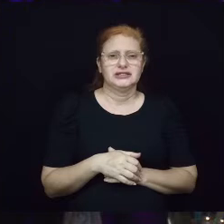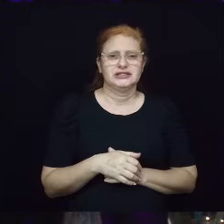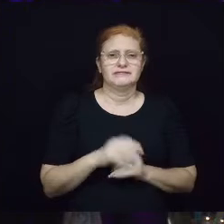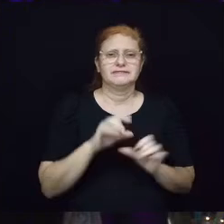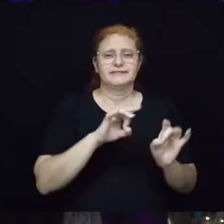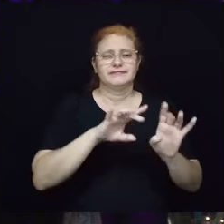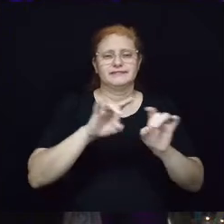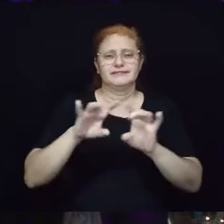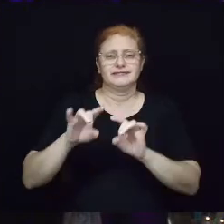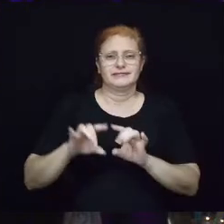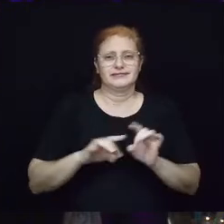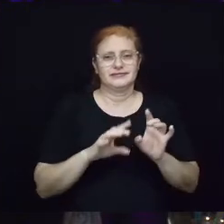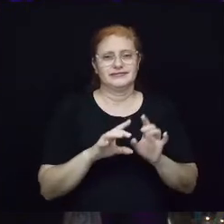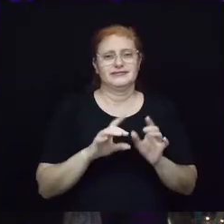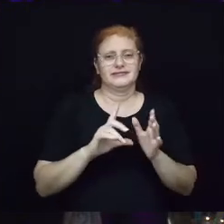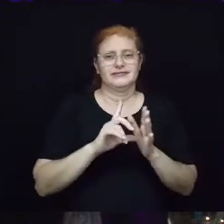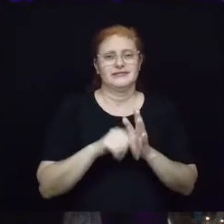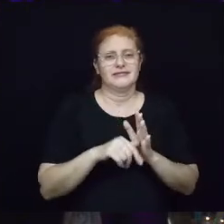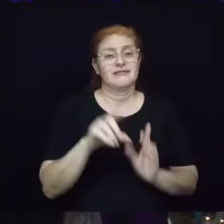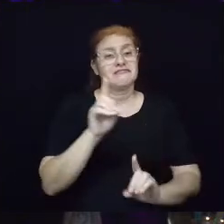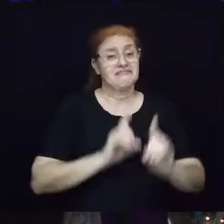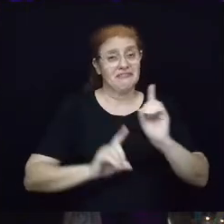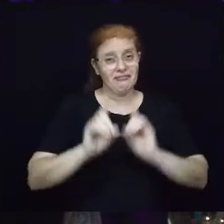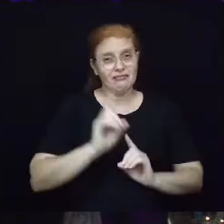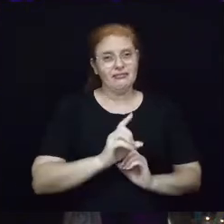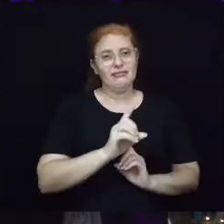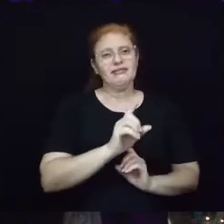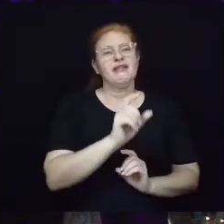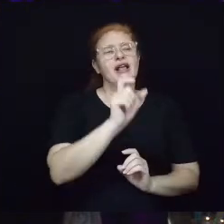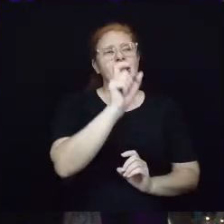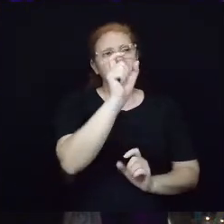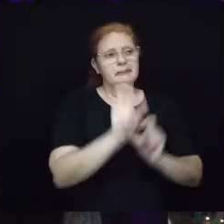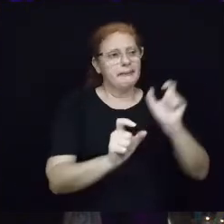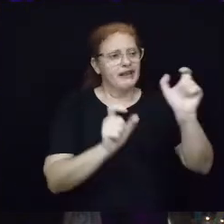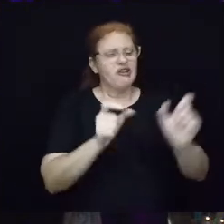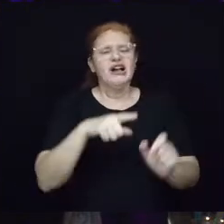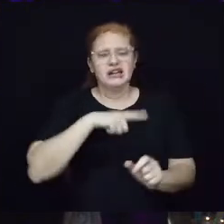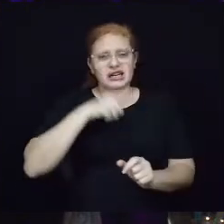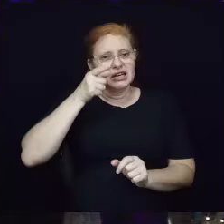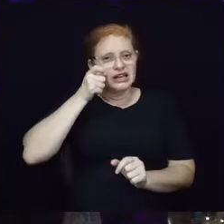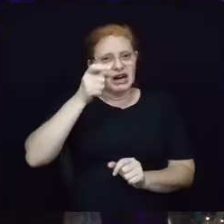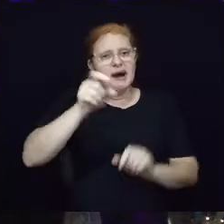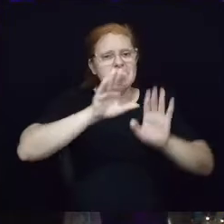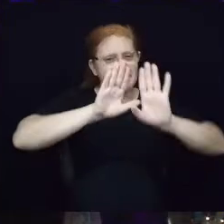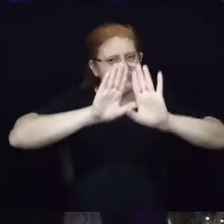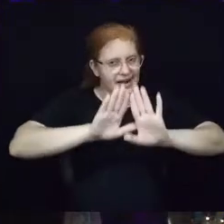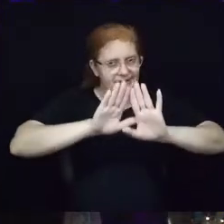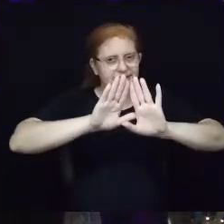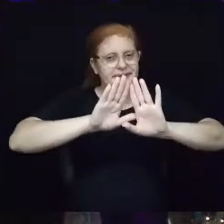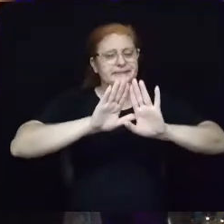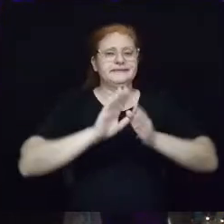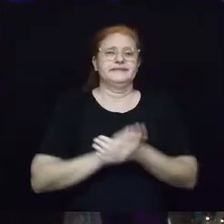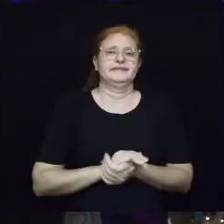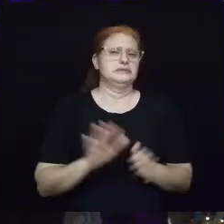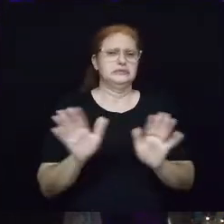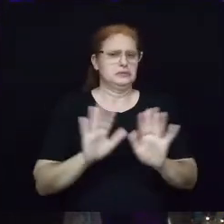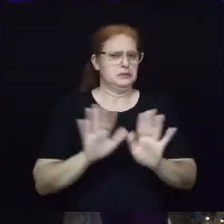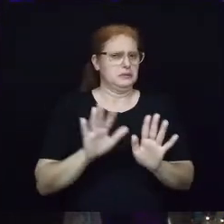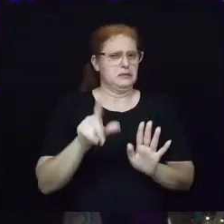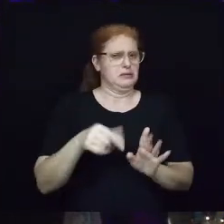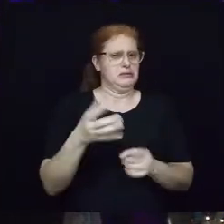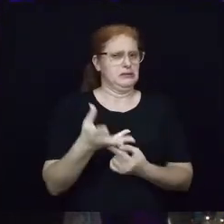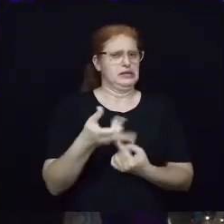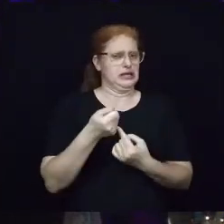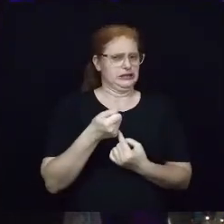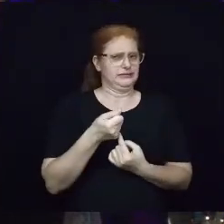E eu vendia depois para alguns clientes que já se interessavam e tal, mas eu considerava aquilo não era arte. A